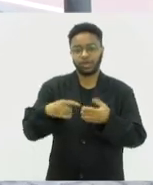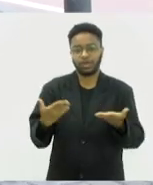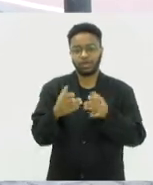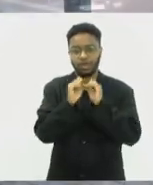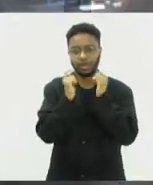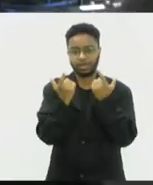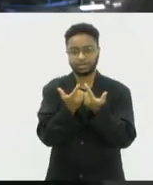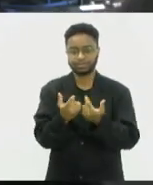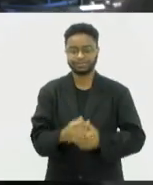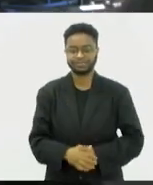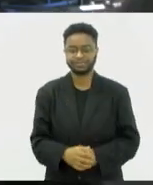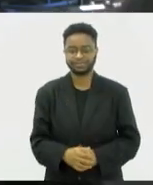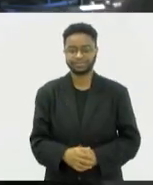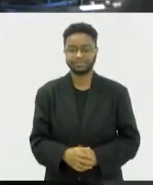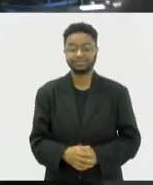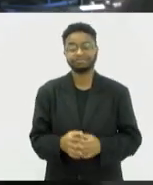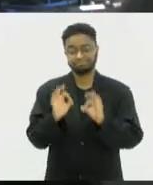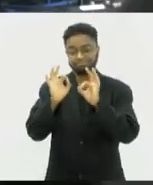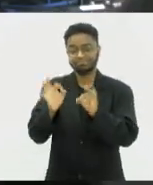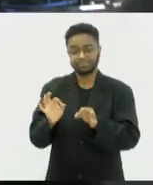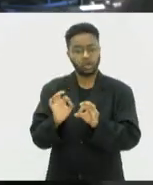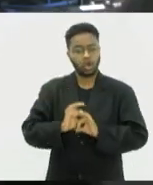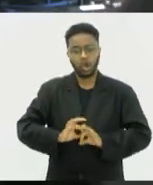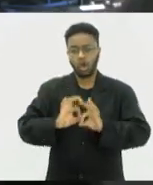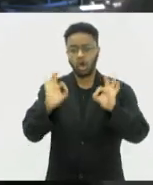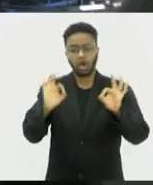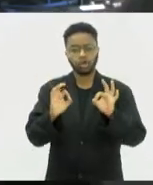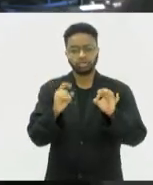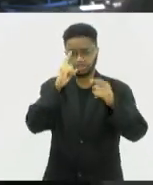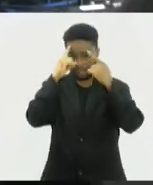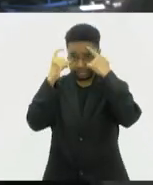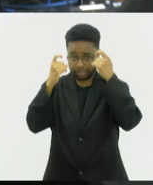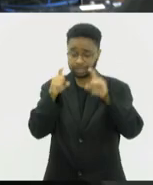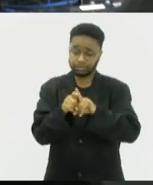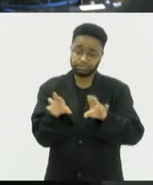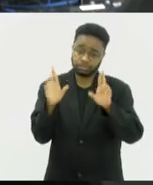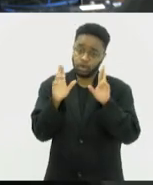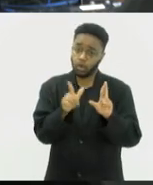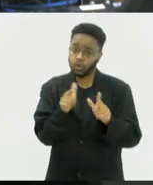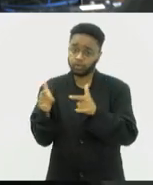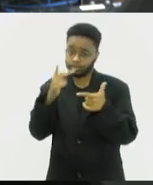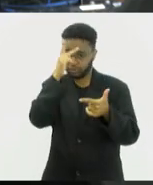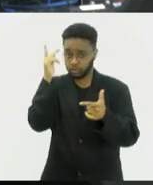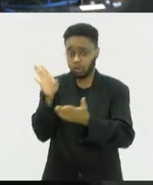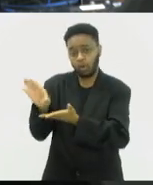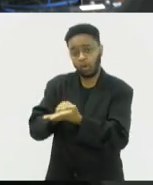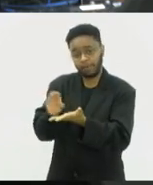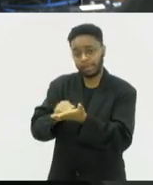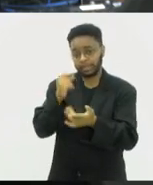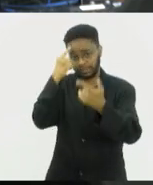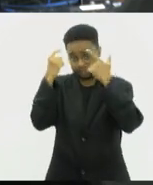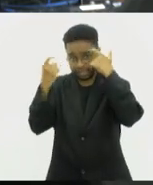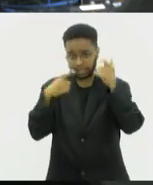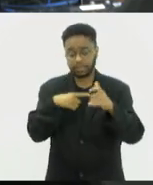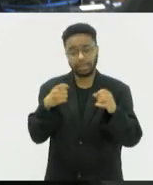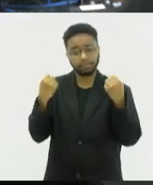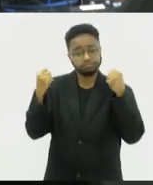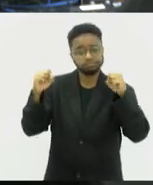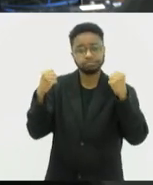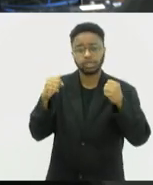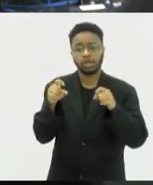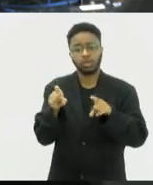estúdio. Pois é, PV, excelente iniciativa do Cavi Borges e que outras pessoas copiem a ideia dele, né, com atividades físicas,